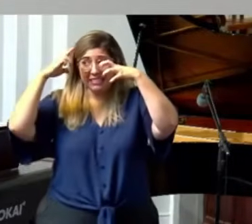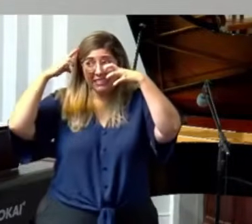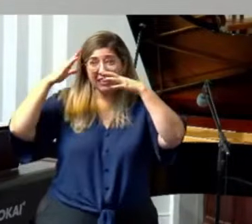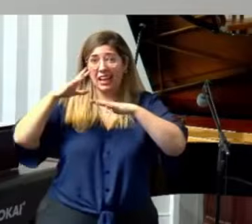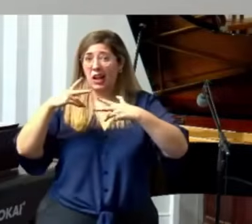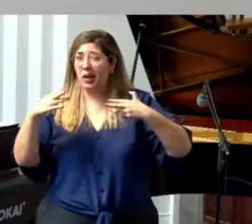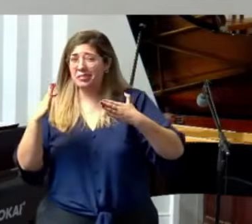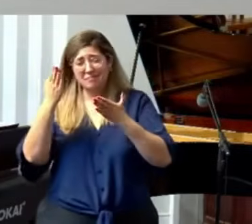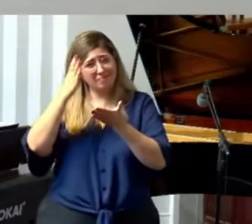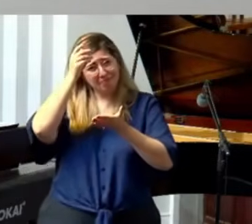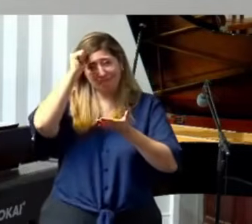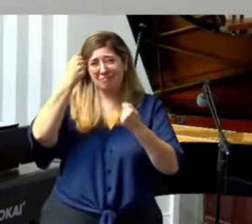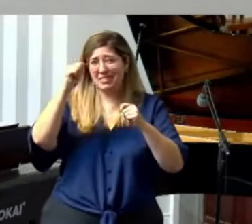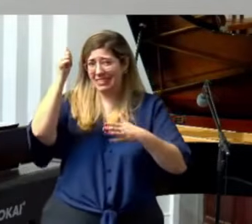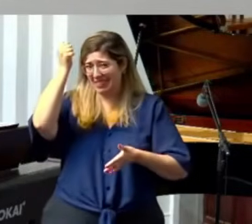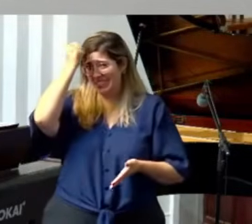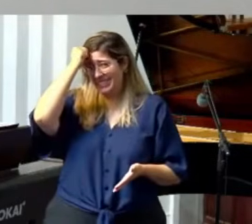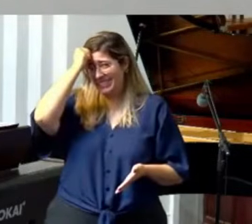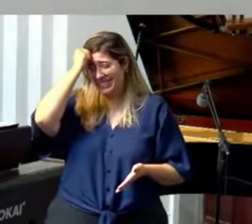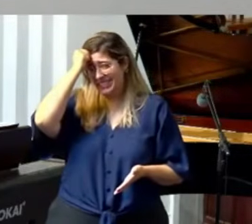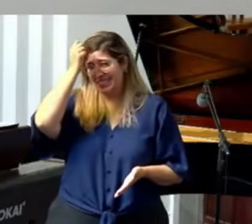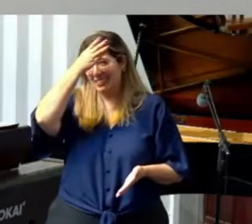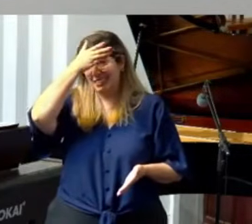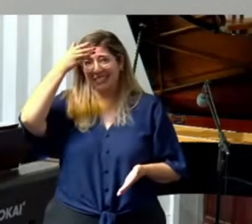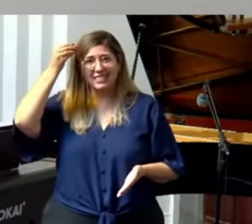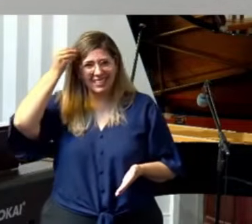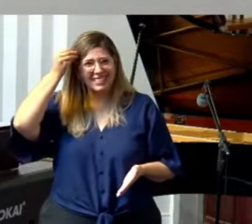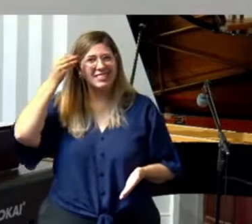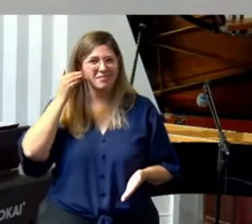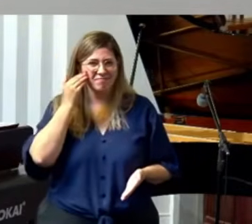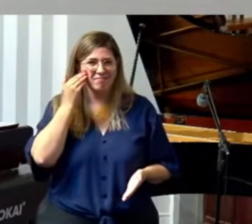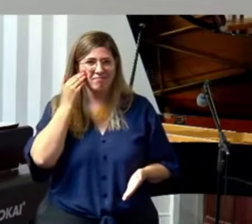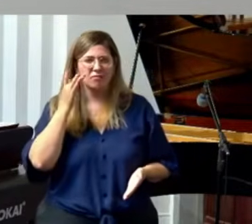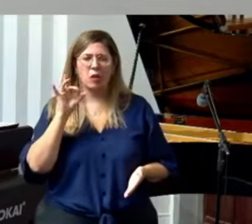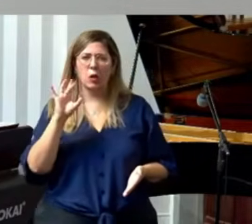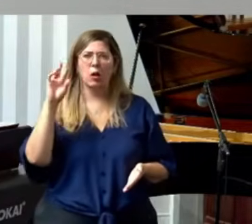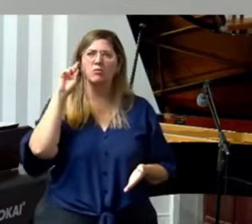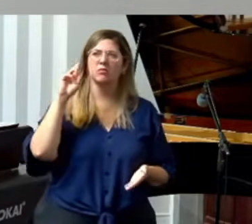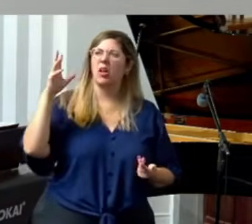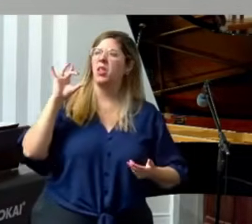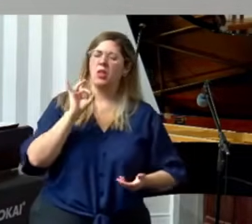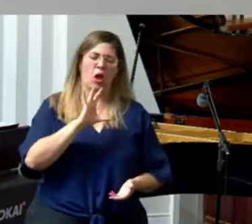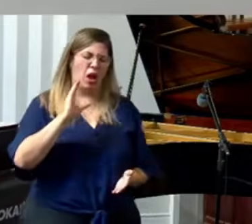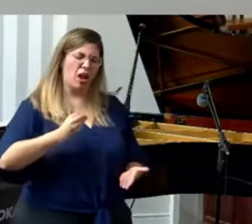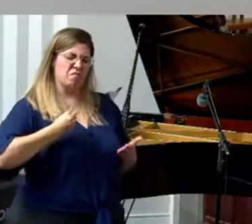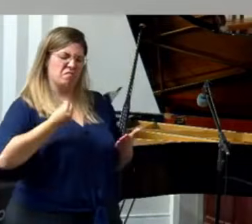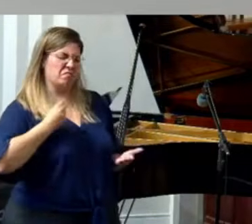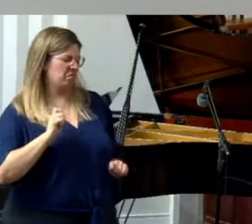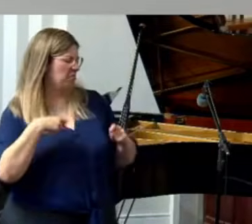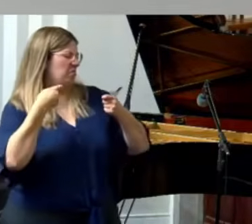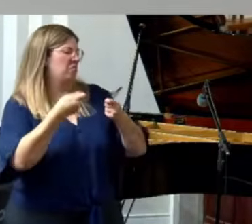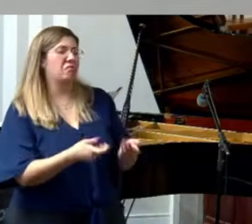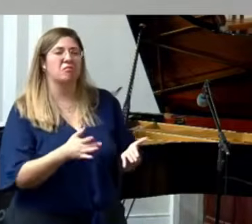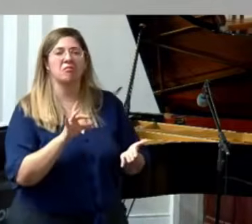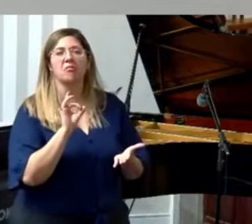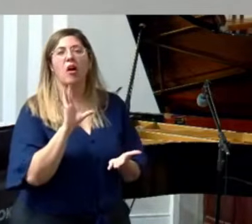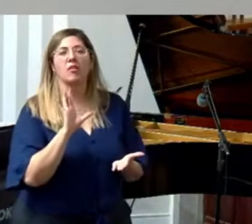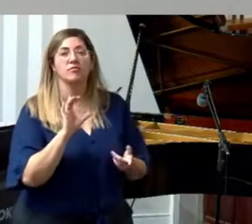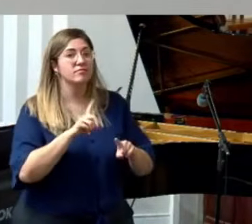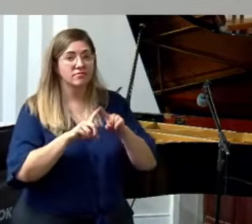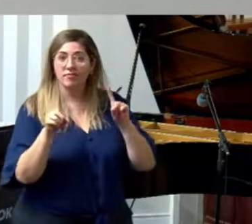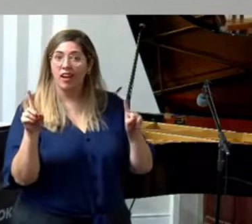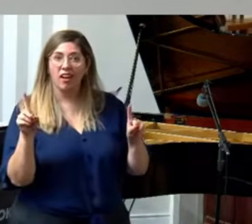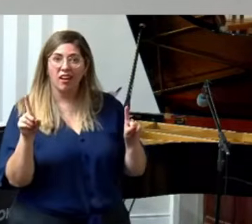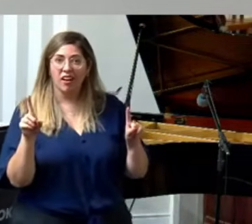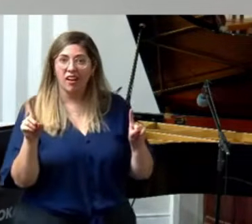ter abandonado. O Senhor não quer apenas que nós vivamos, o Senhor quer que nós vivamos uma vida